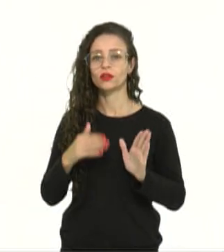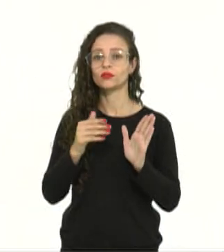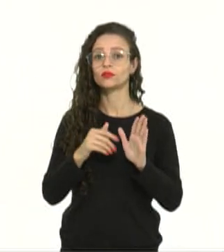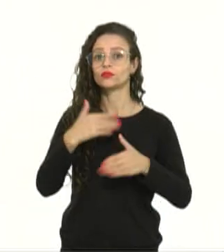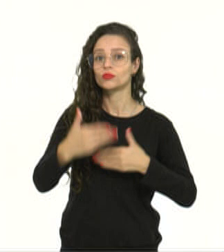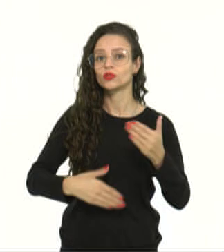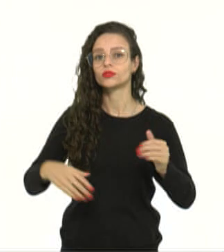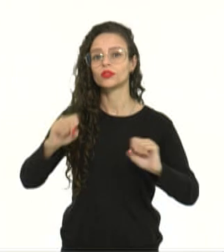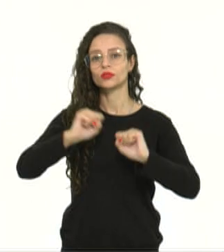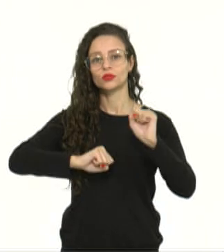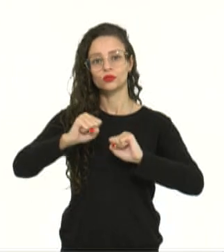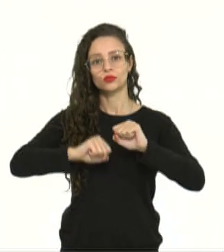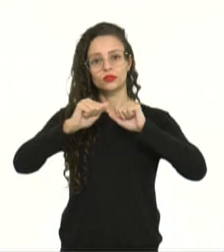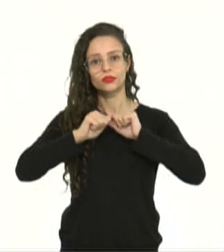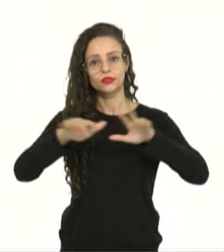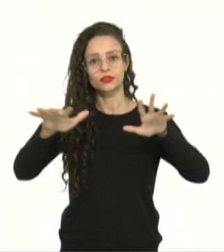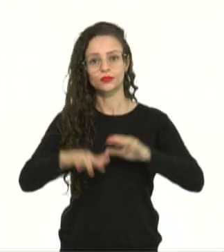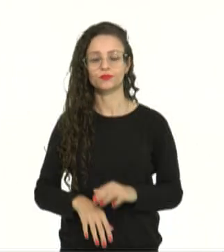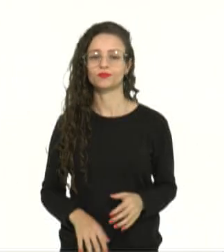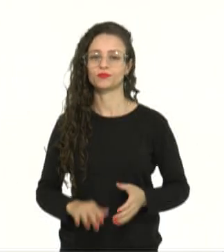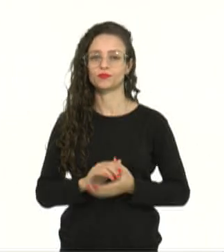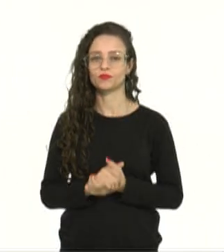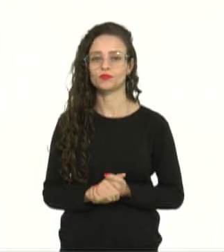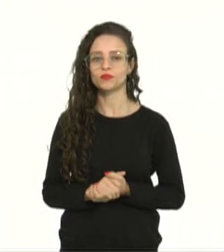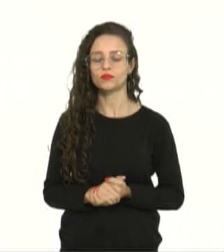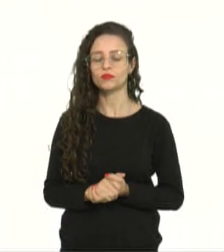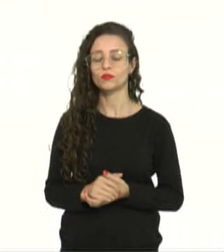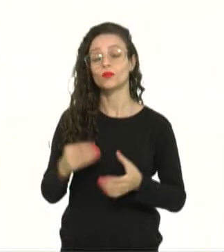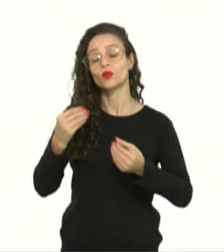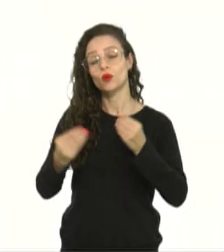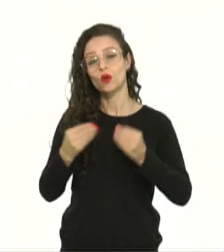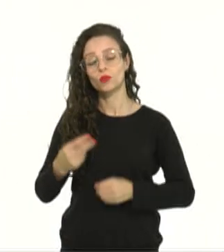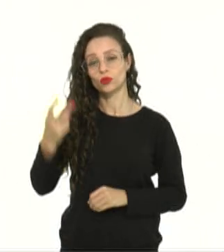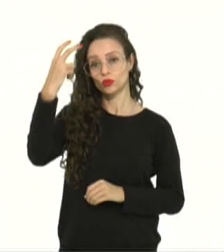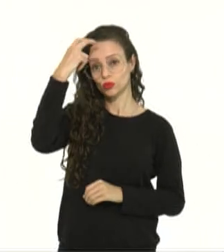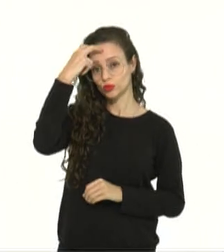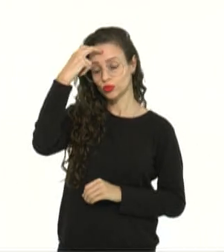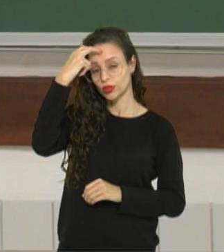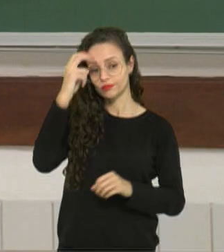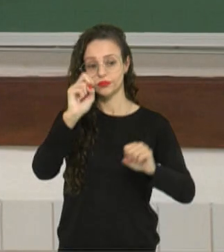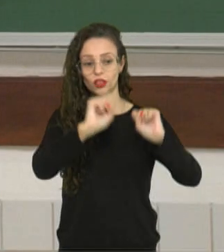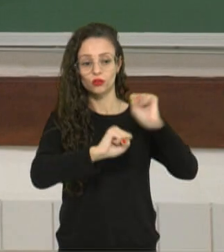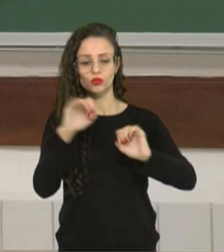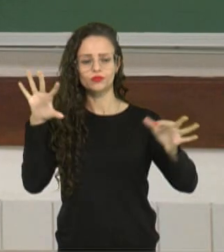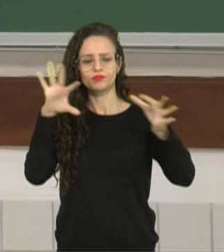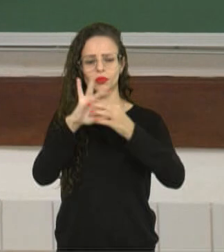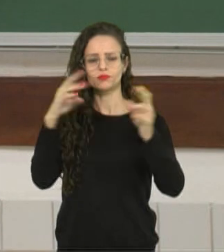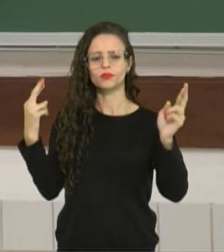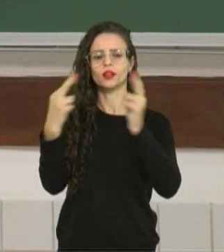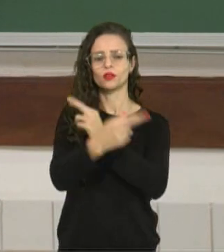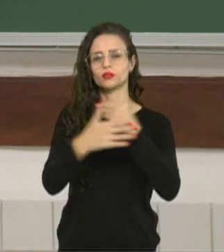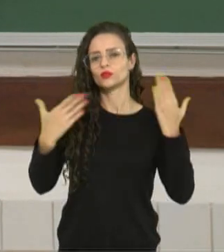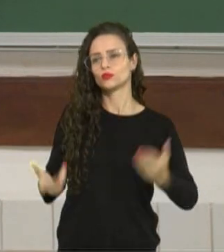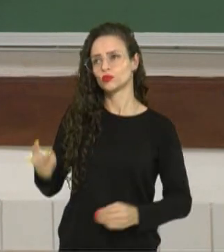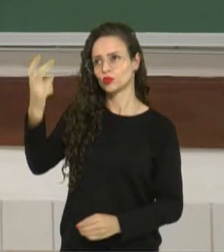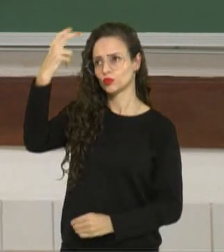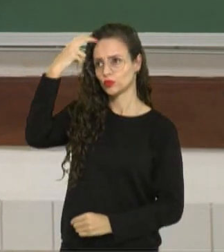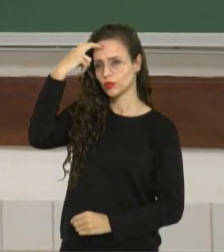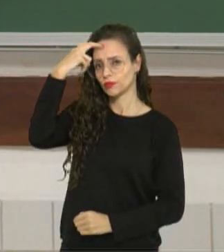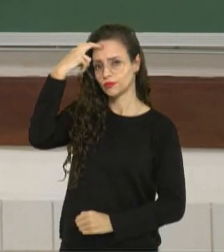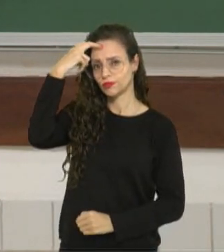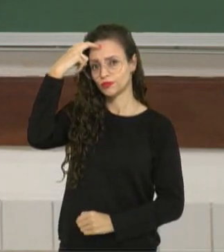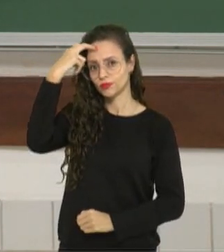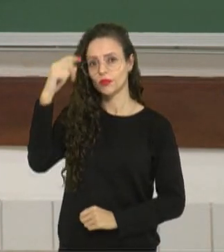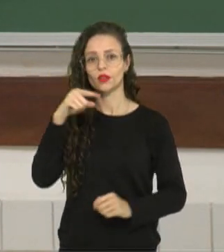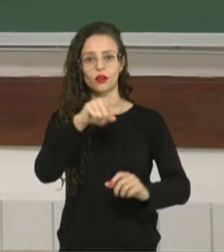de industrialização. Então, como é que cultura e indústria se relacionam? Como é que cultura e indústria,